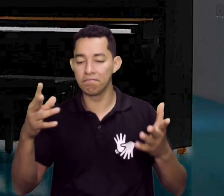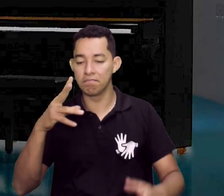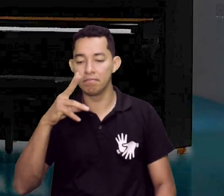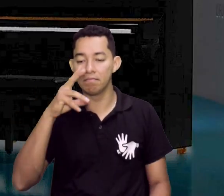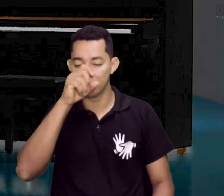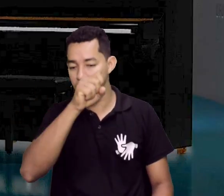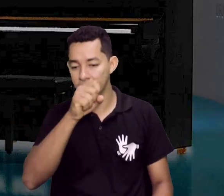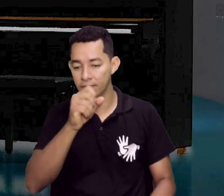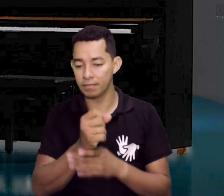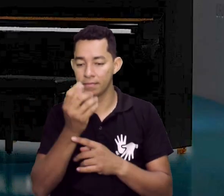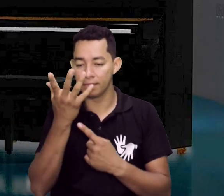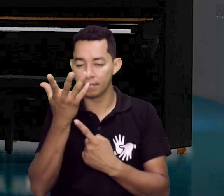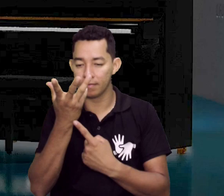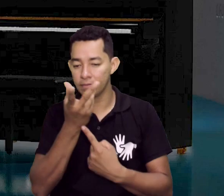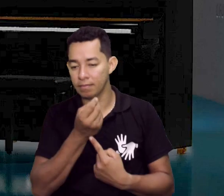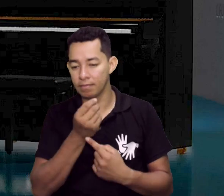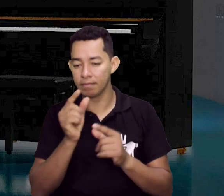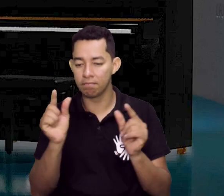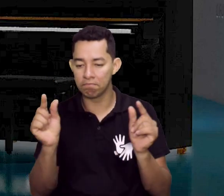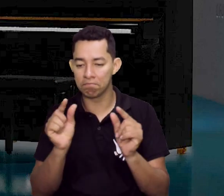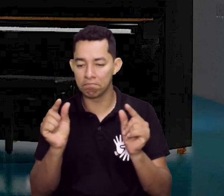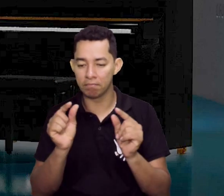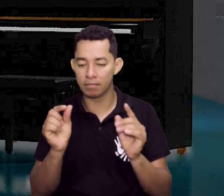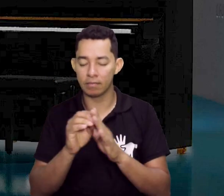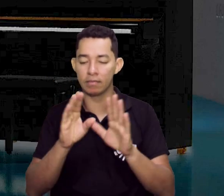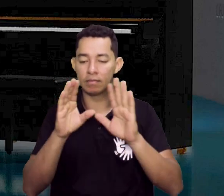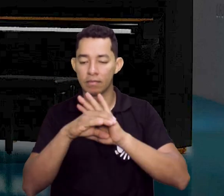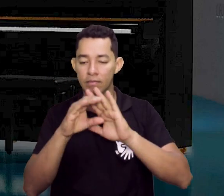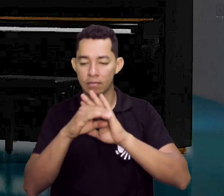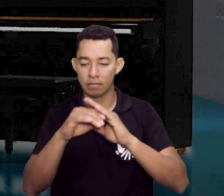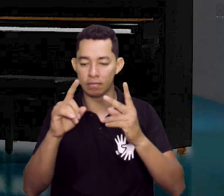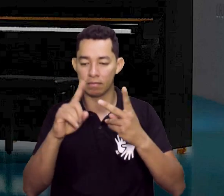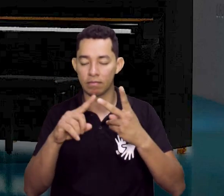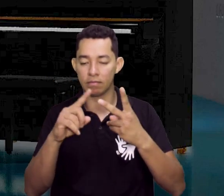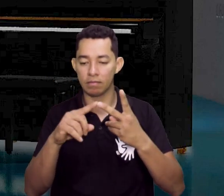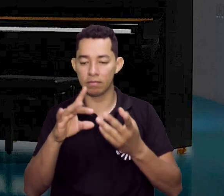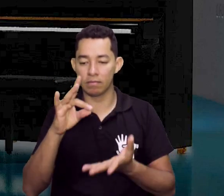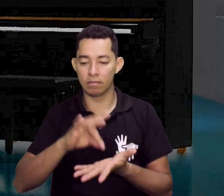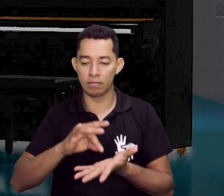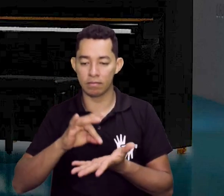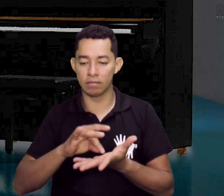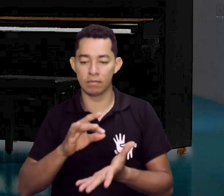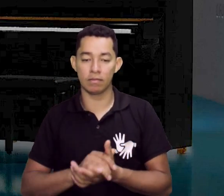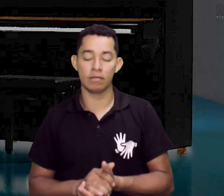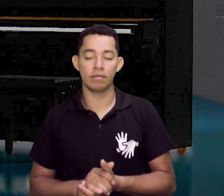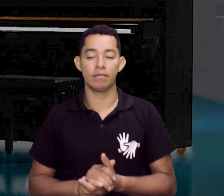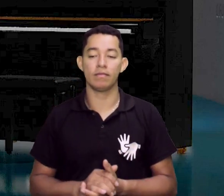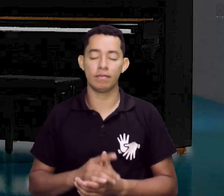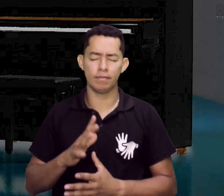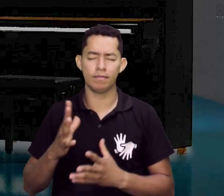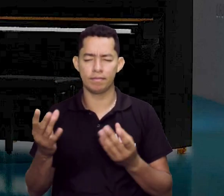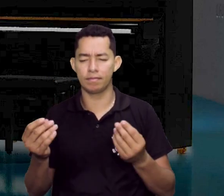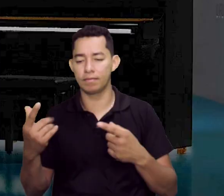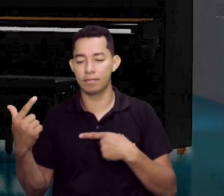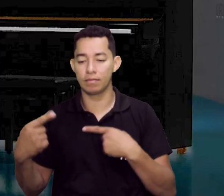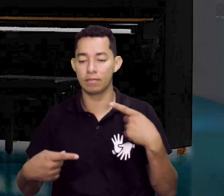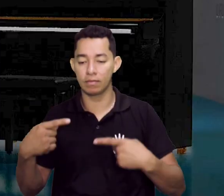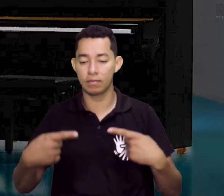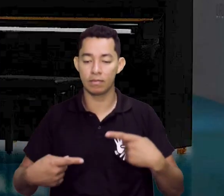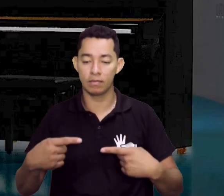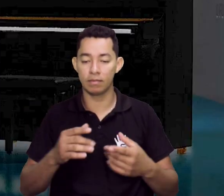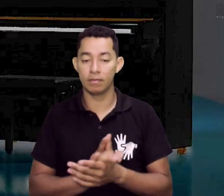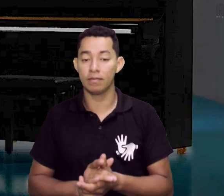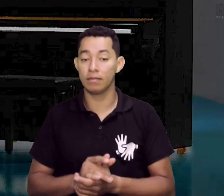Arte minimalista, arte conceitual, concretismo. Vamos logo lá que vai dar muita discussão. Talvez você